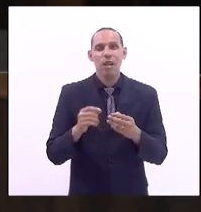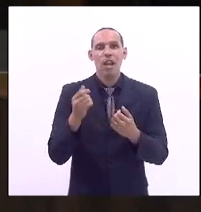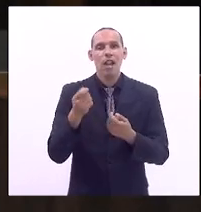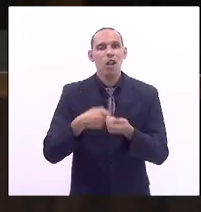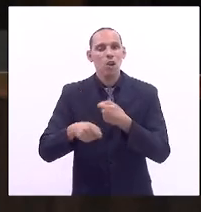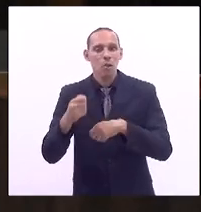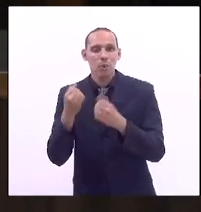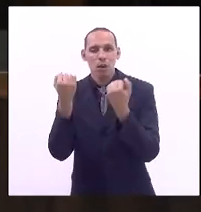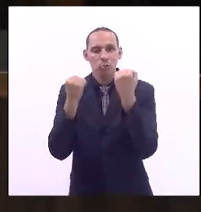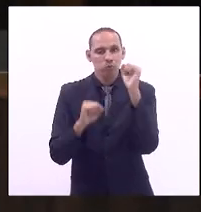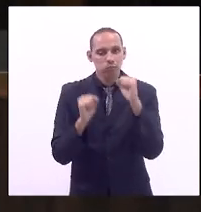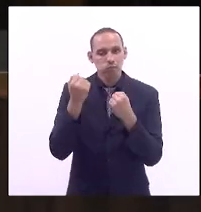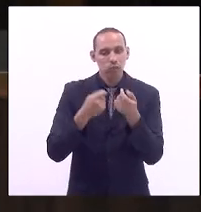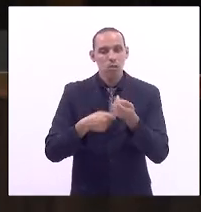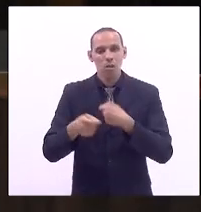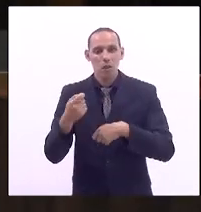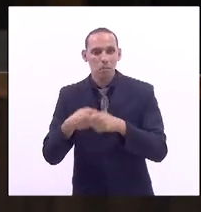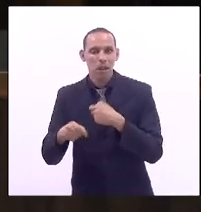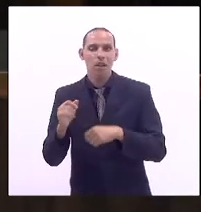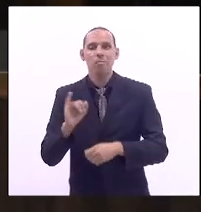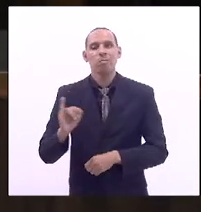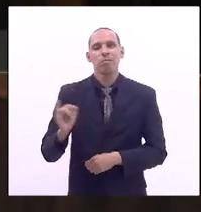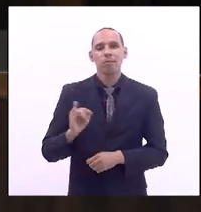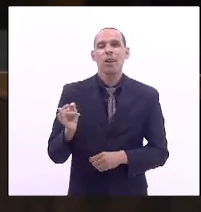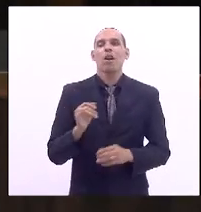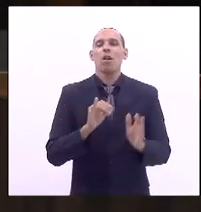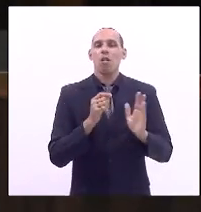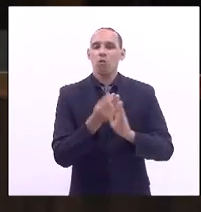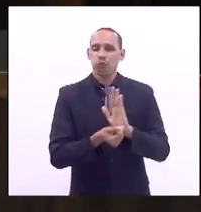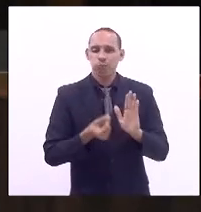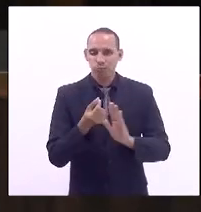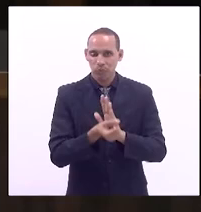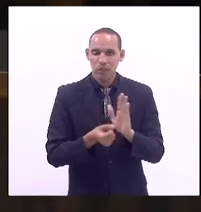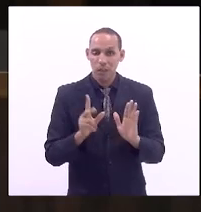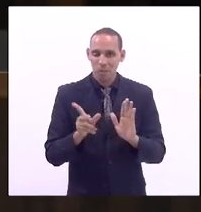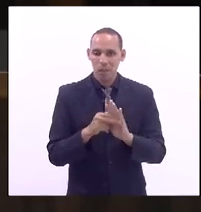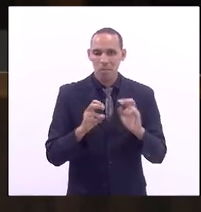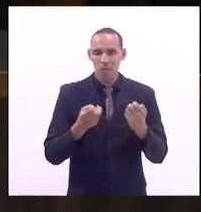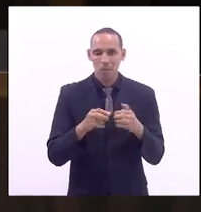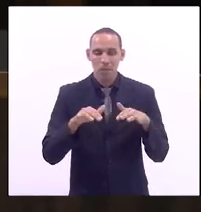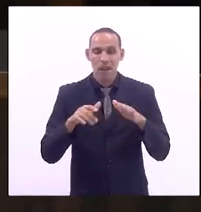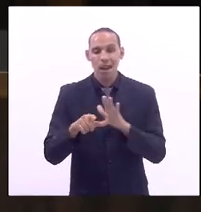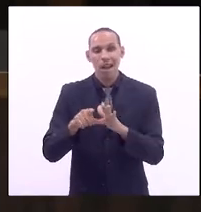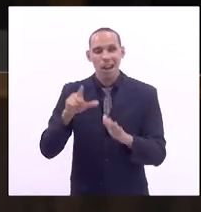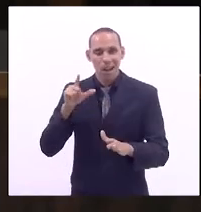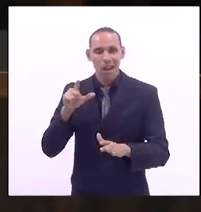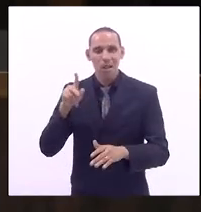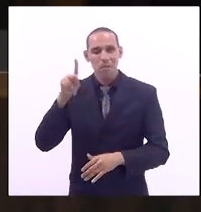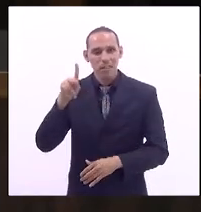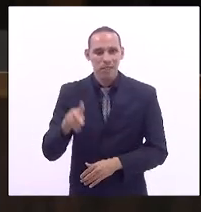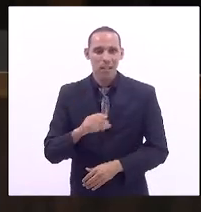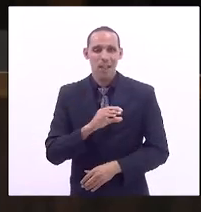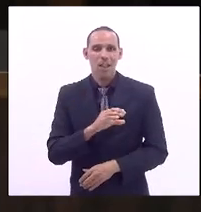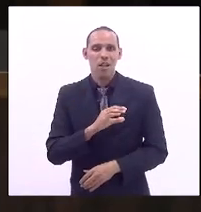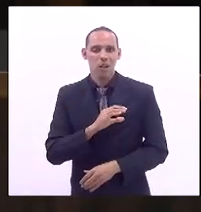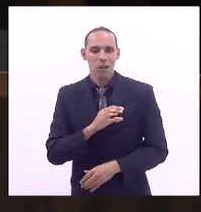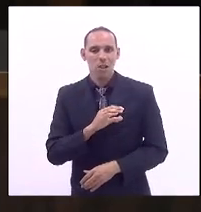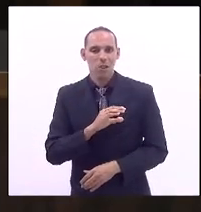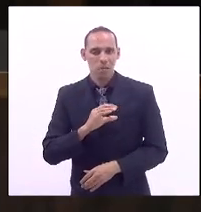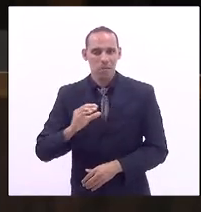comércio tributação e orçamento as emendas de plenário antes de passar a palavra ao presidente da Comissão de concessão x